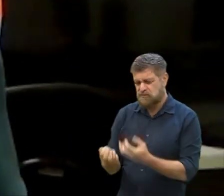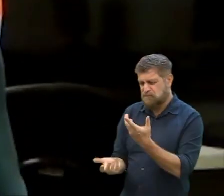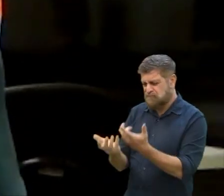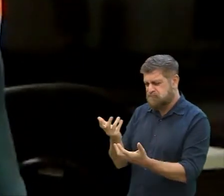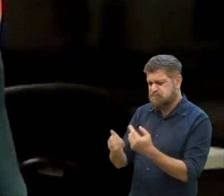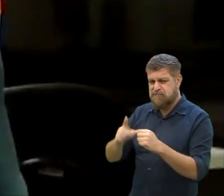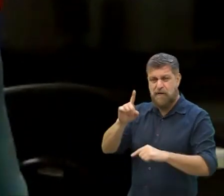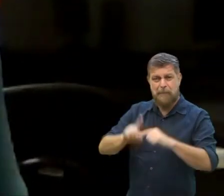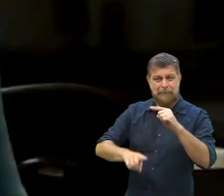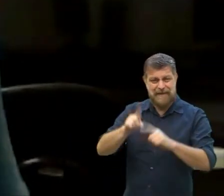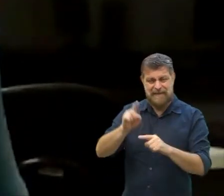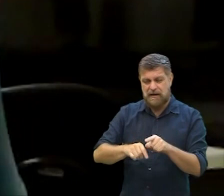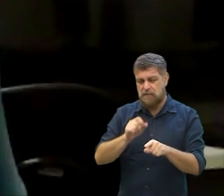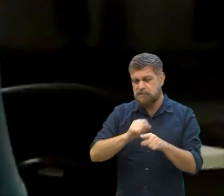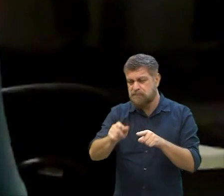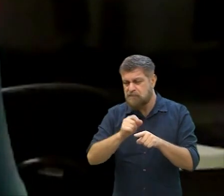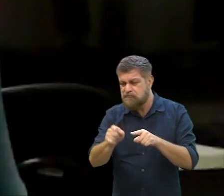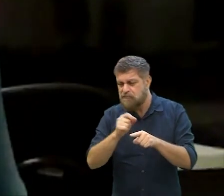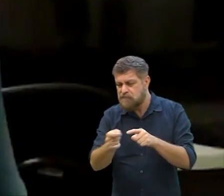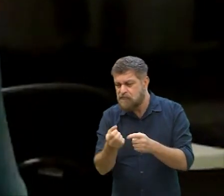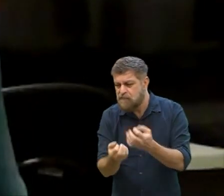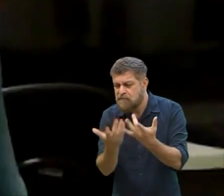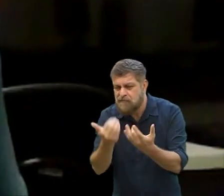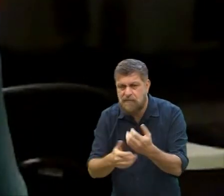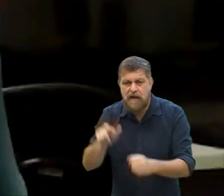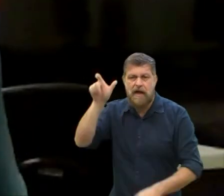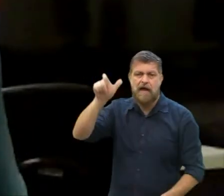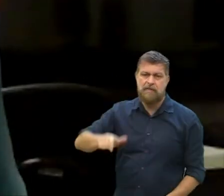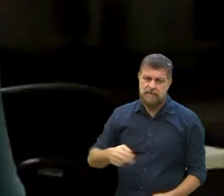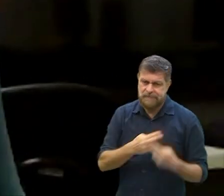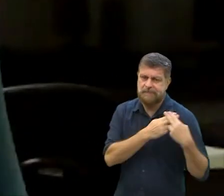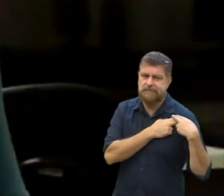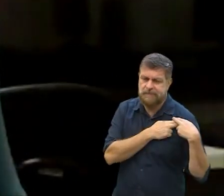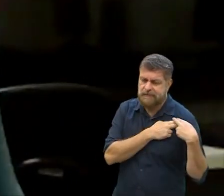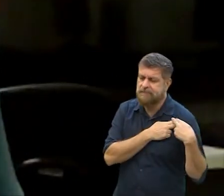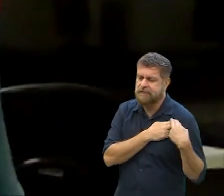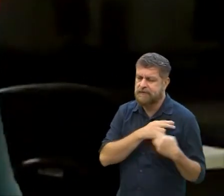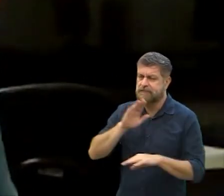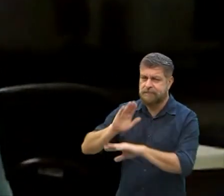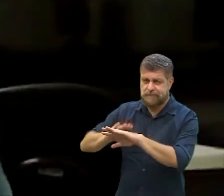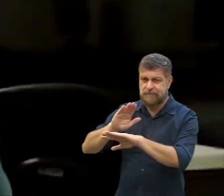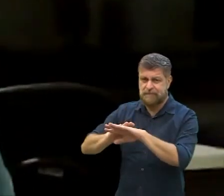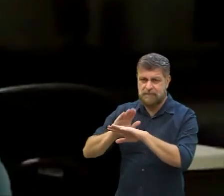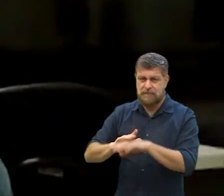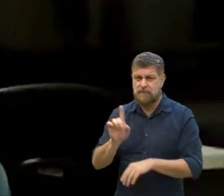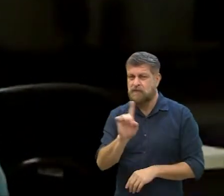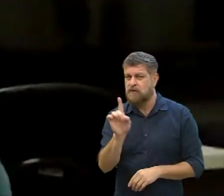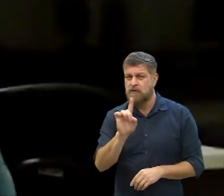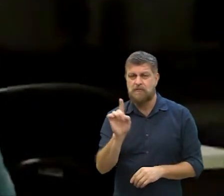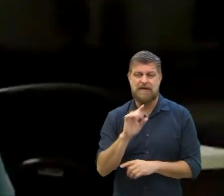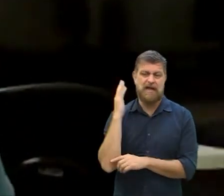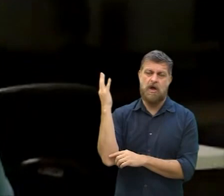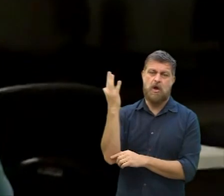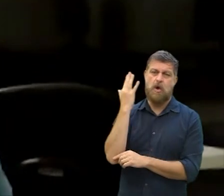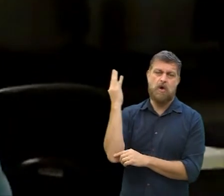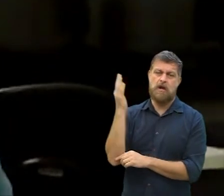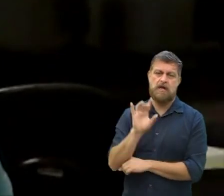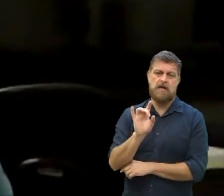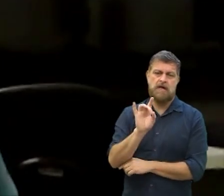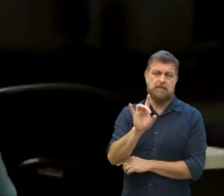queima de material, que as pessoas inadvertidamente estão fazendo, não é simplesmente só uma questão relacionada